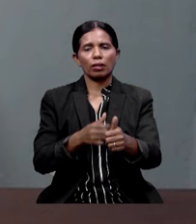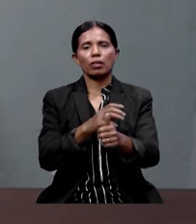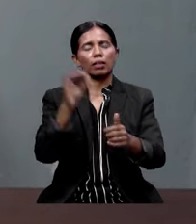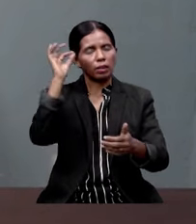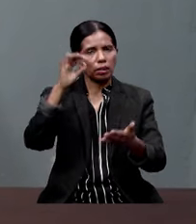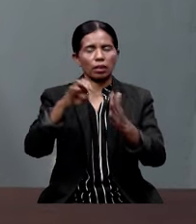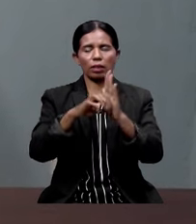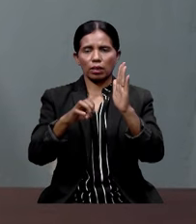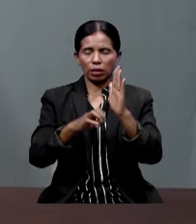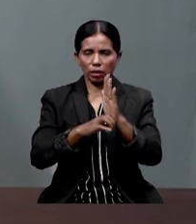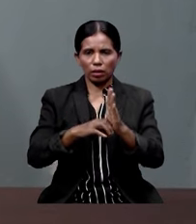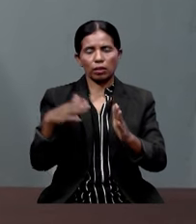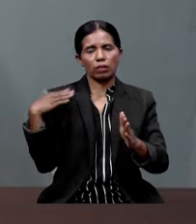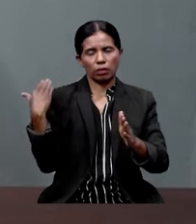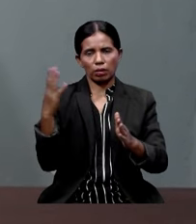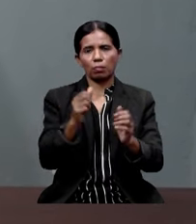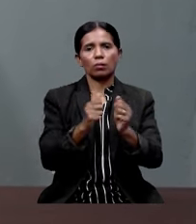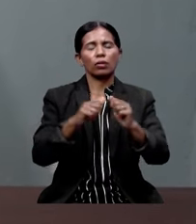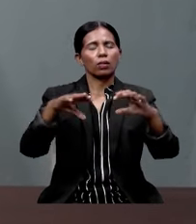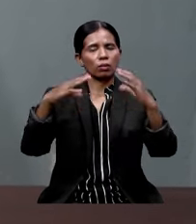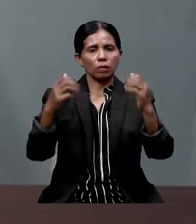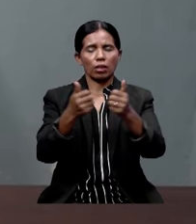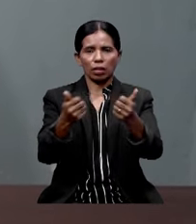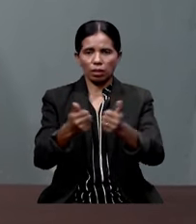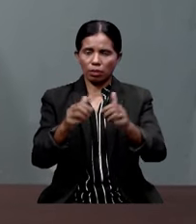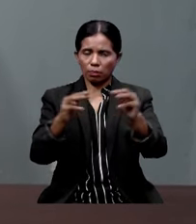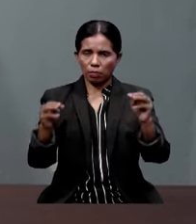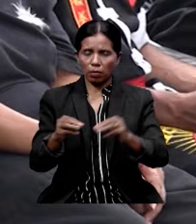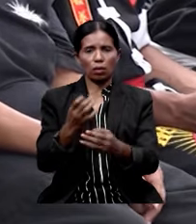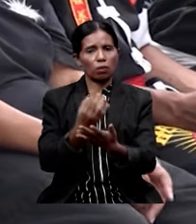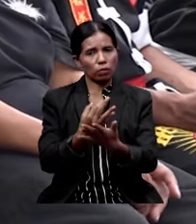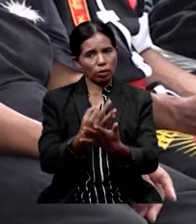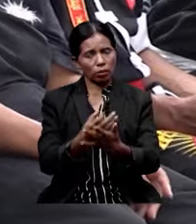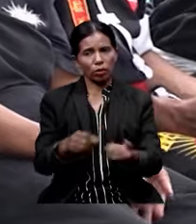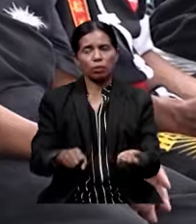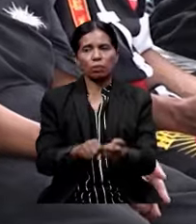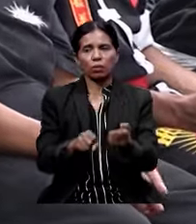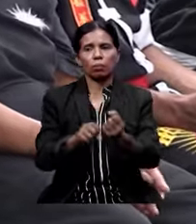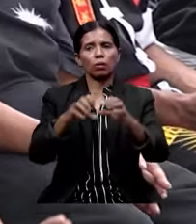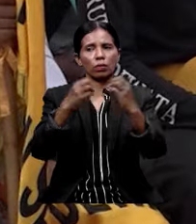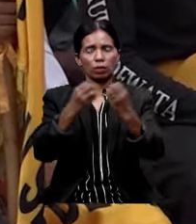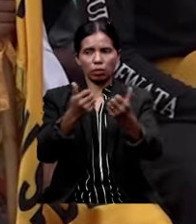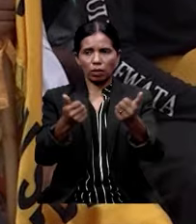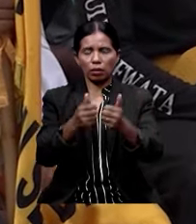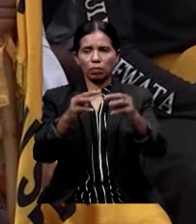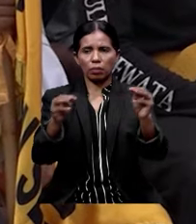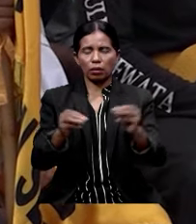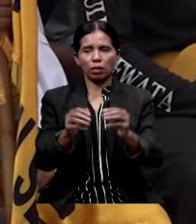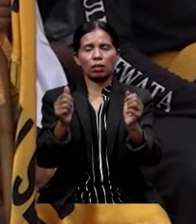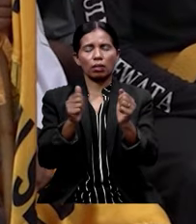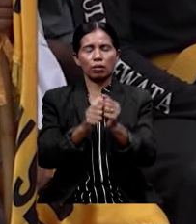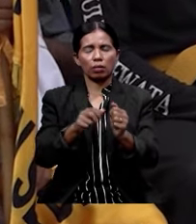Estado de Juventude no Desporto, hamutu ko Comissão Reguladora Arte Marcial, ba fundos nebe apoio ba organização arte marcial sira, hamutu tokon